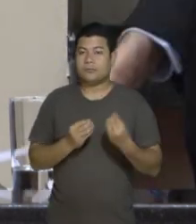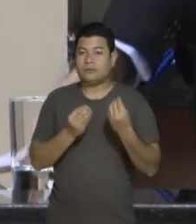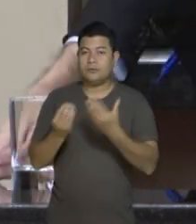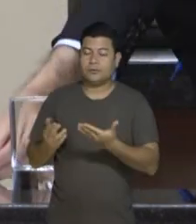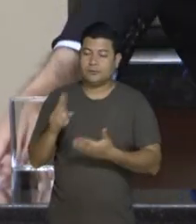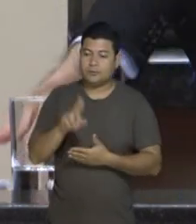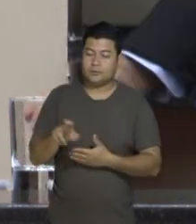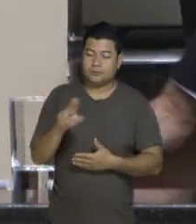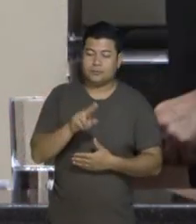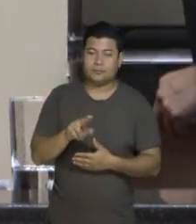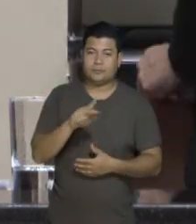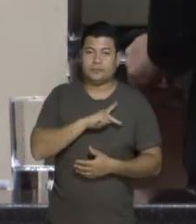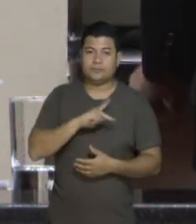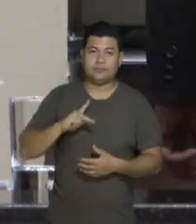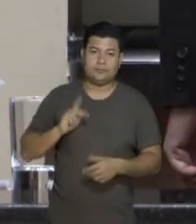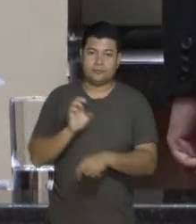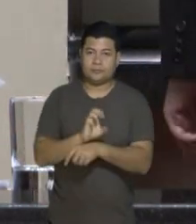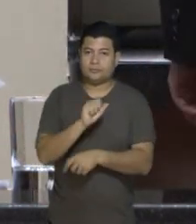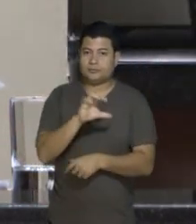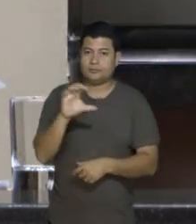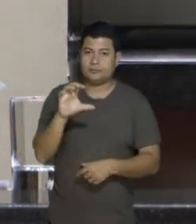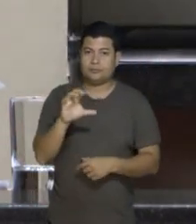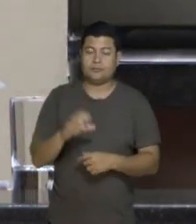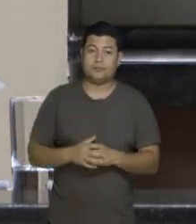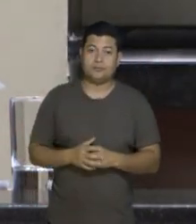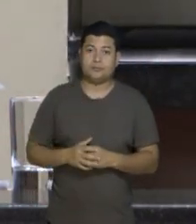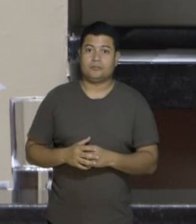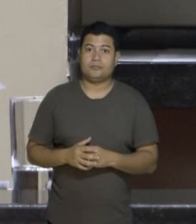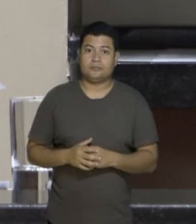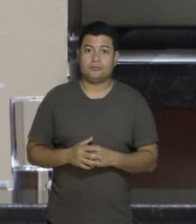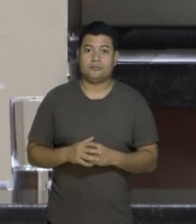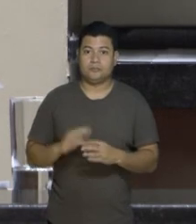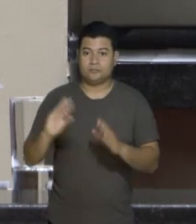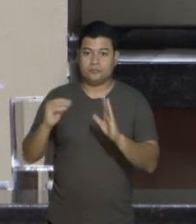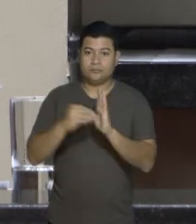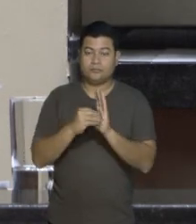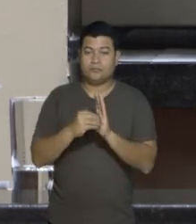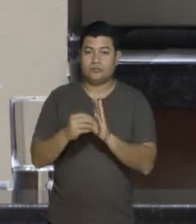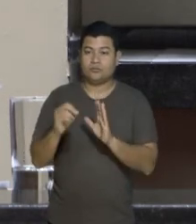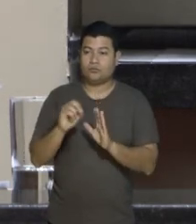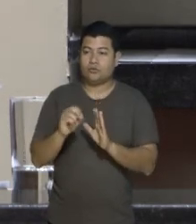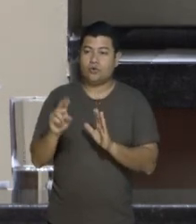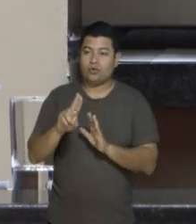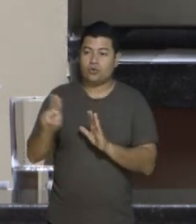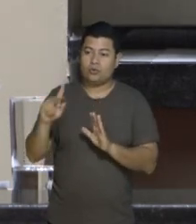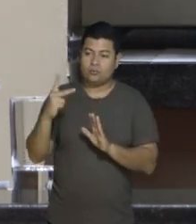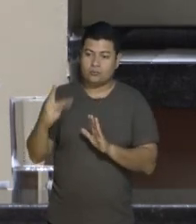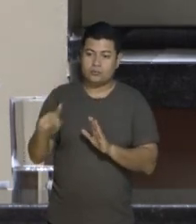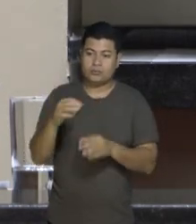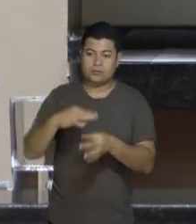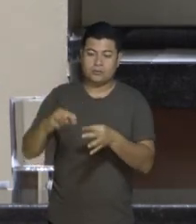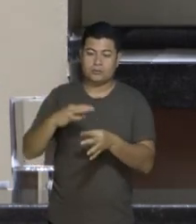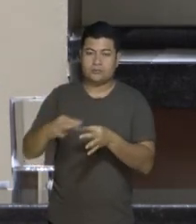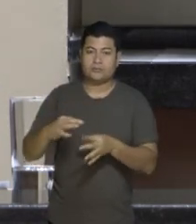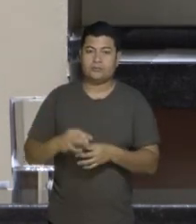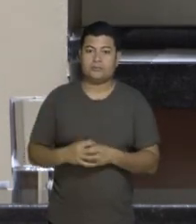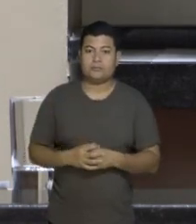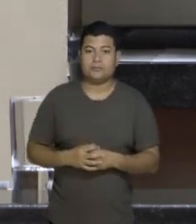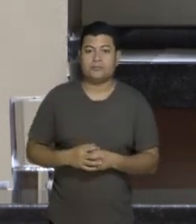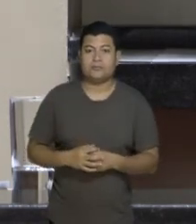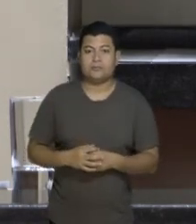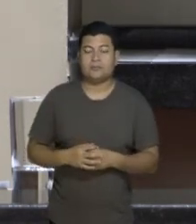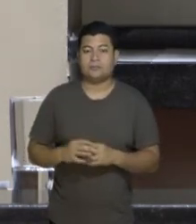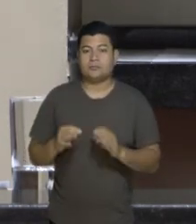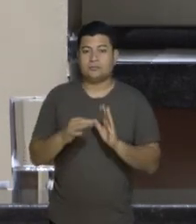utilidade pública estadual no âmbito do Estado de Santa Catarina, para fazer constar nele o nome de tal entidade. Com